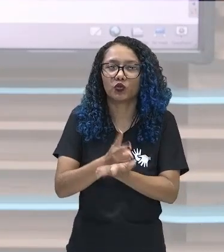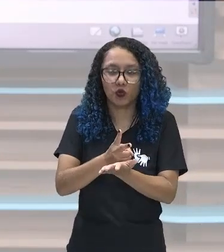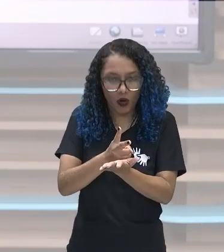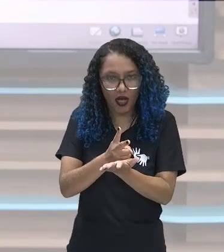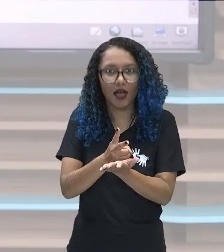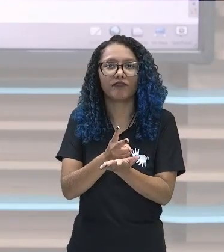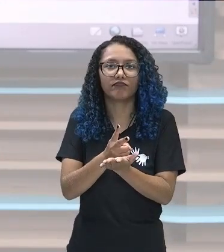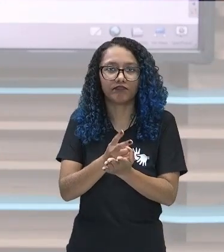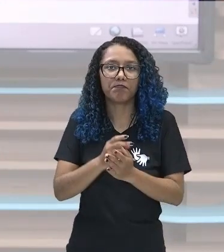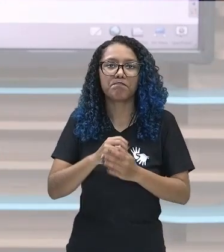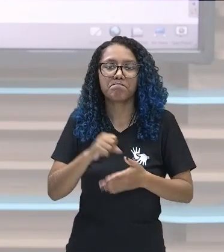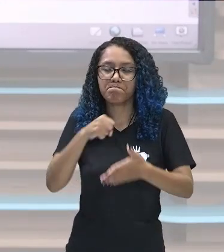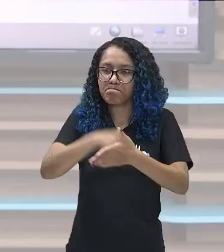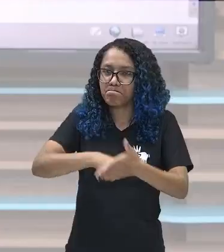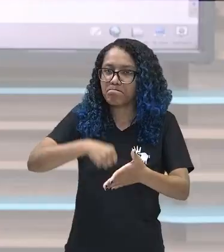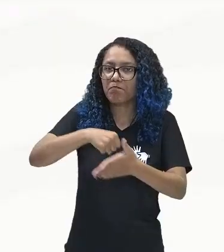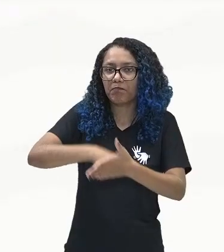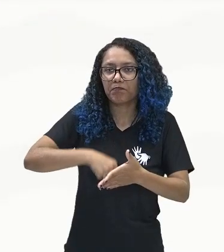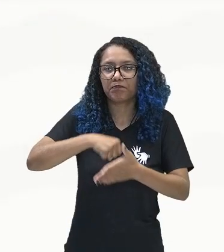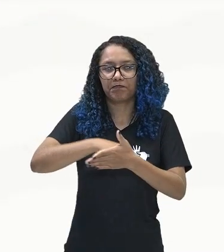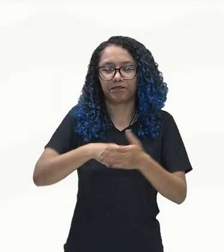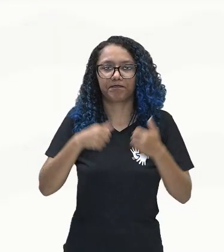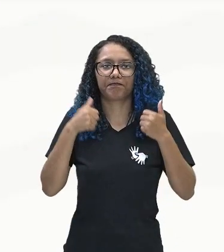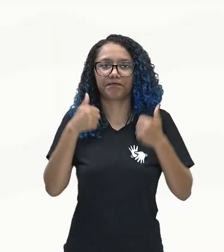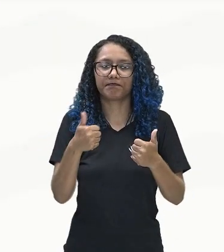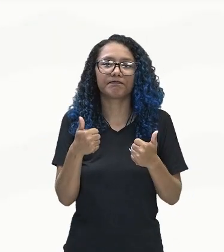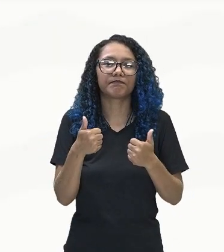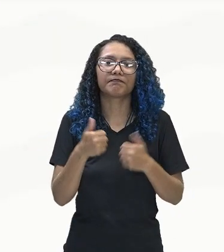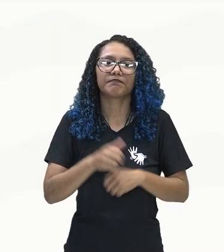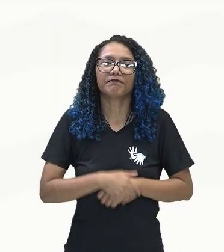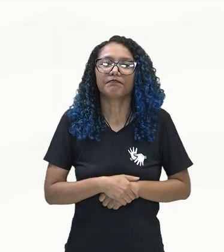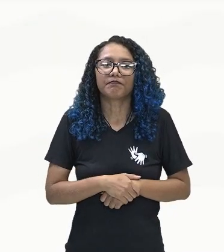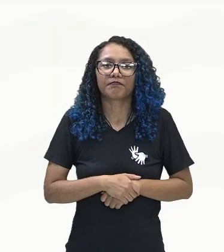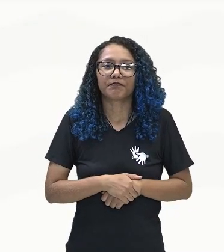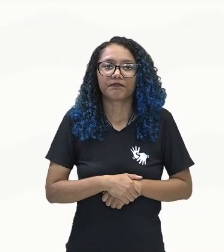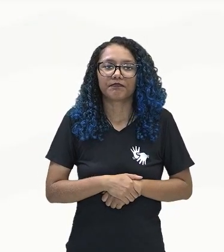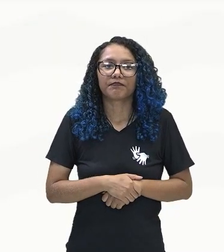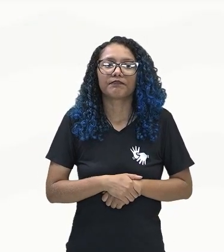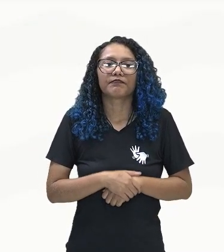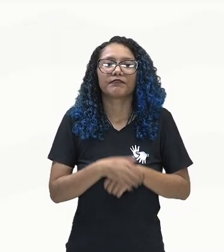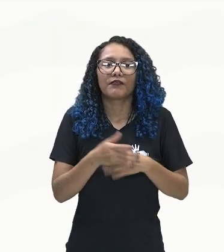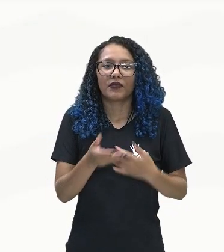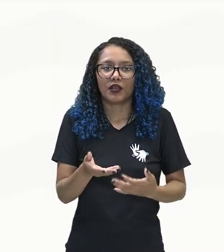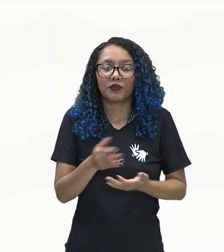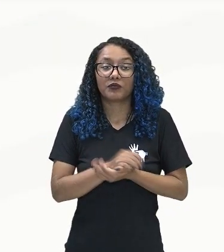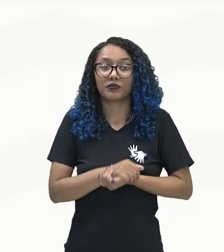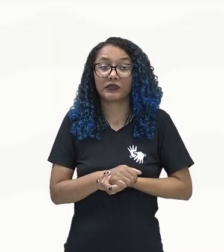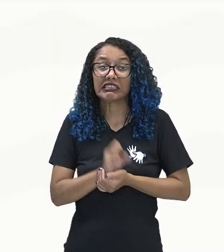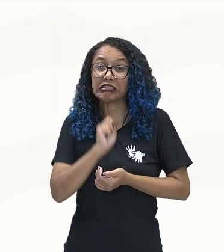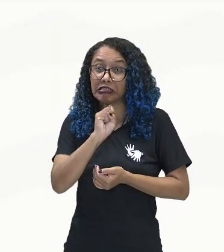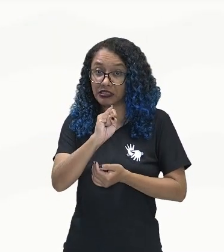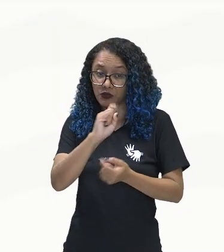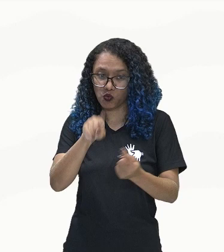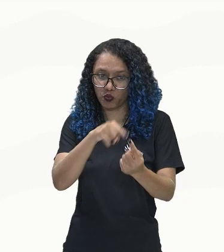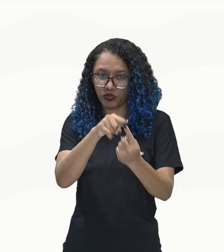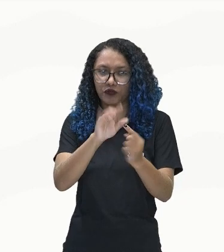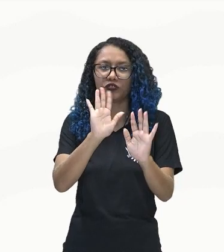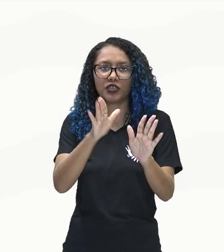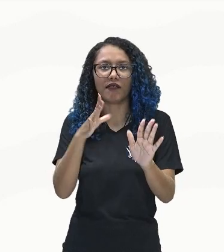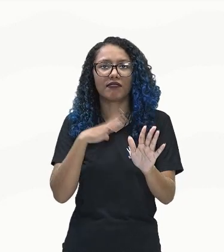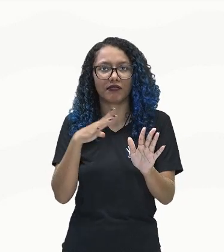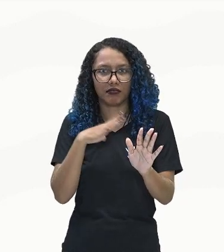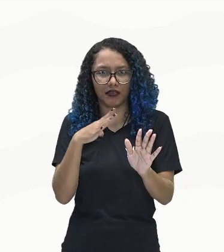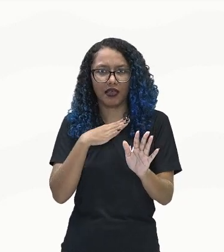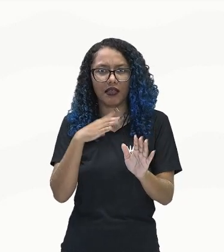bom? Bora continuar aqui só para finalizar. O que é ter um propósito? Uma vez encontrado esse propósito, surge